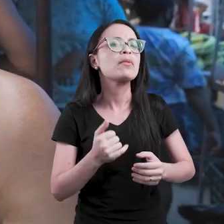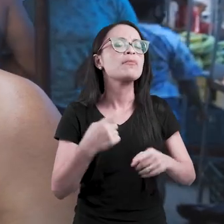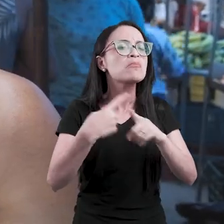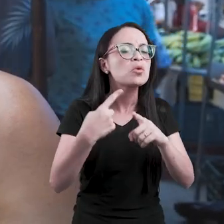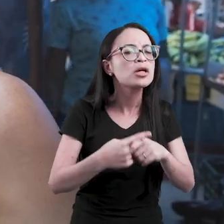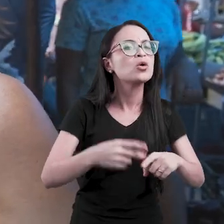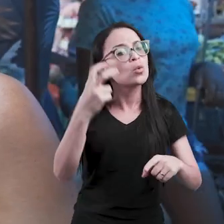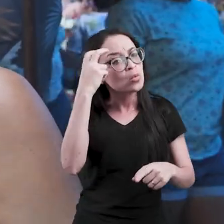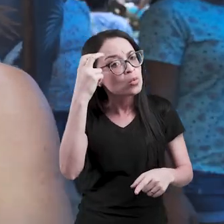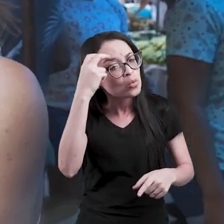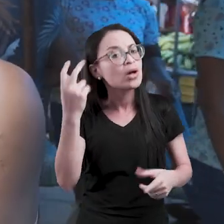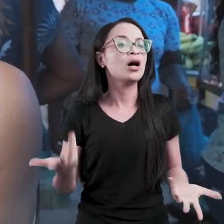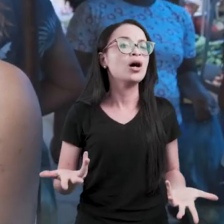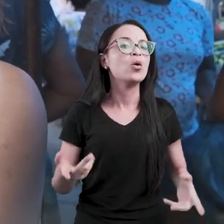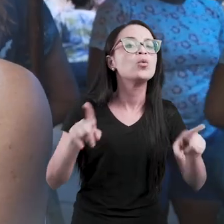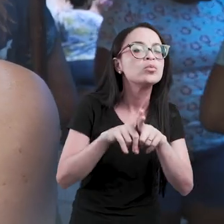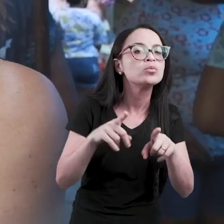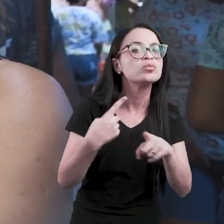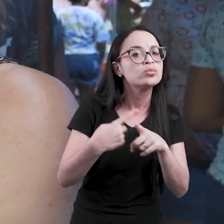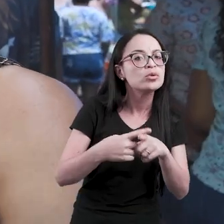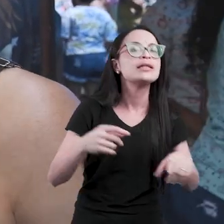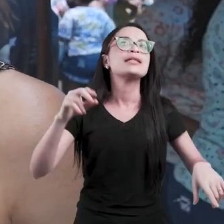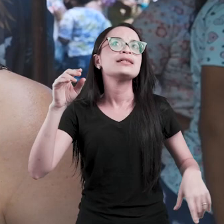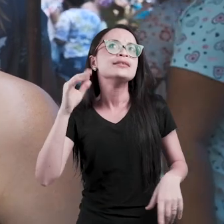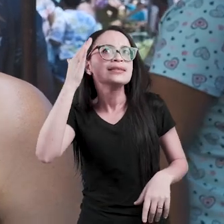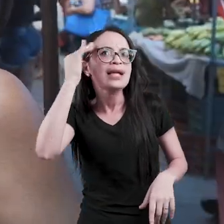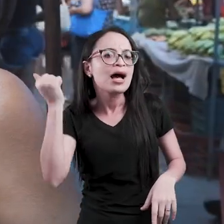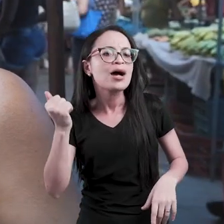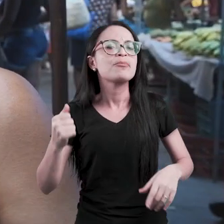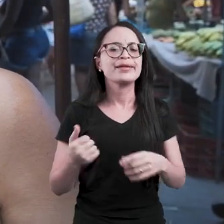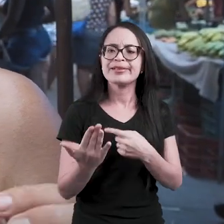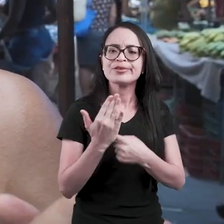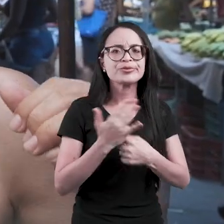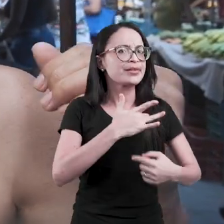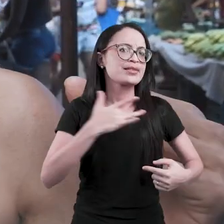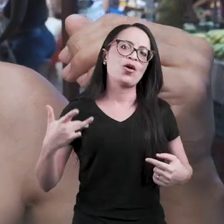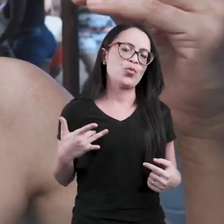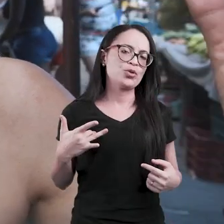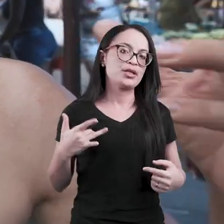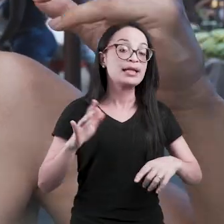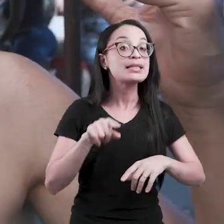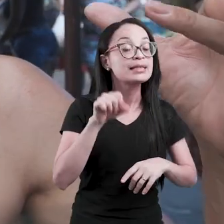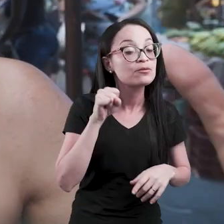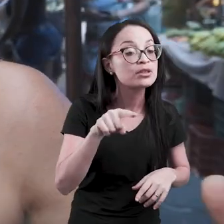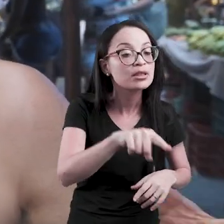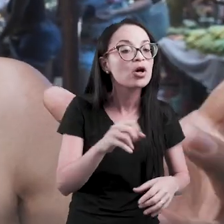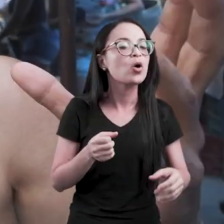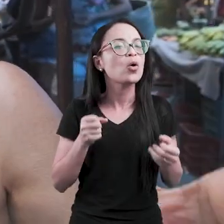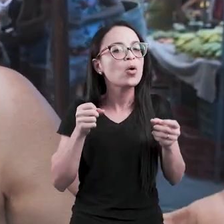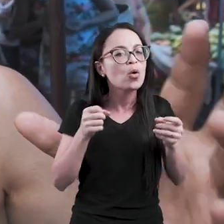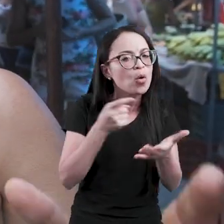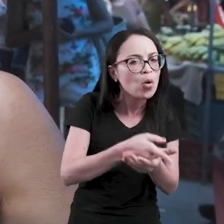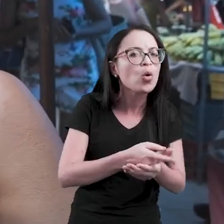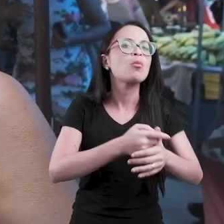porque é cultural, né? A gente sabe do valor nutricional que tem o milho. Então, assim, quando a gente compra um produto vindo de fora, de uma grande empresa,